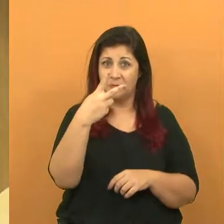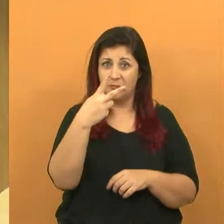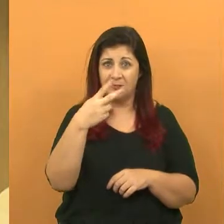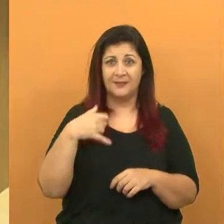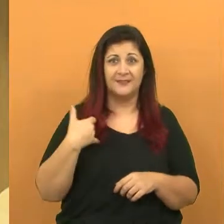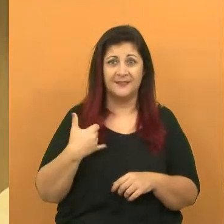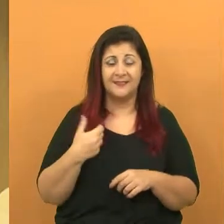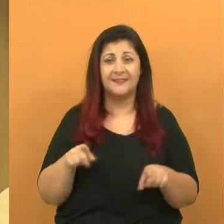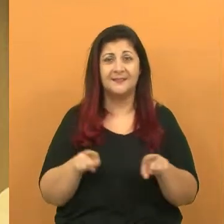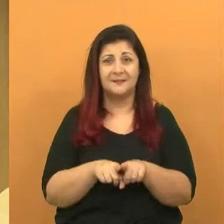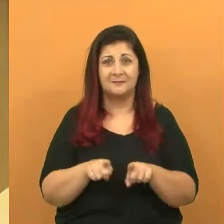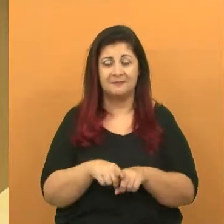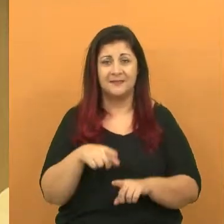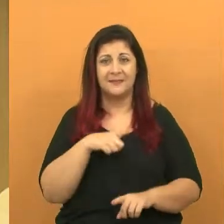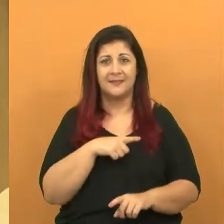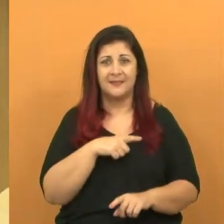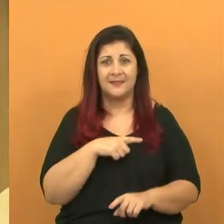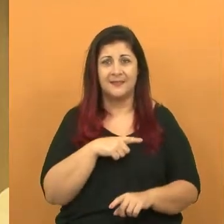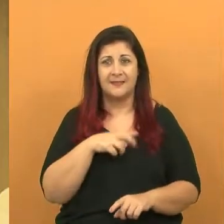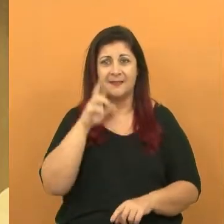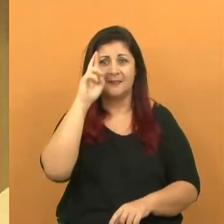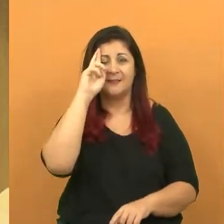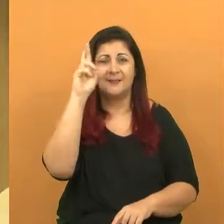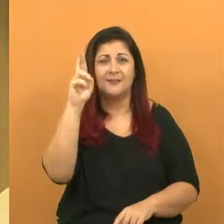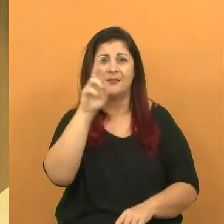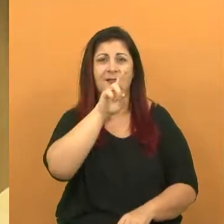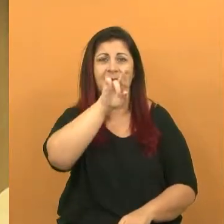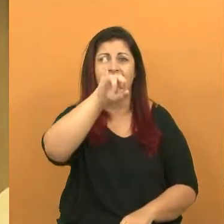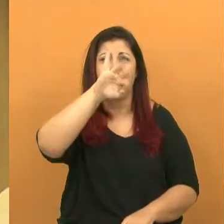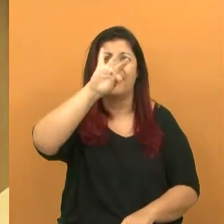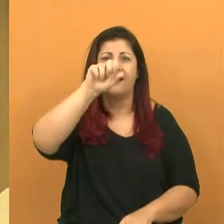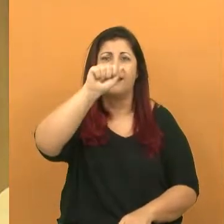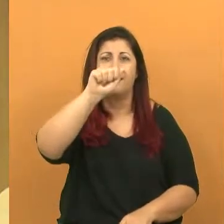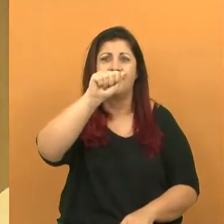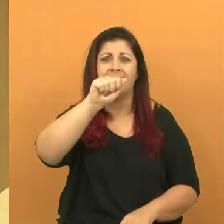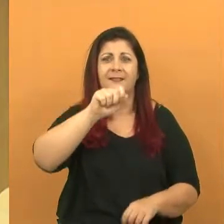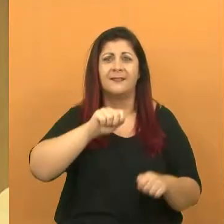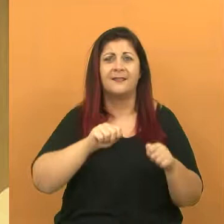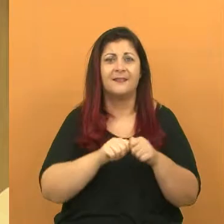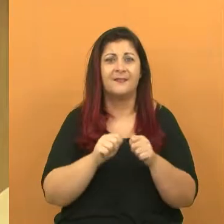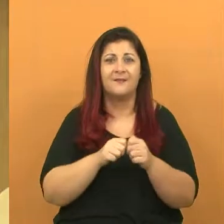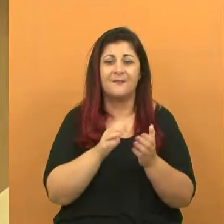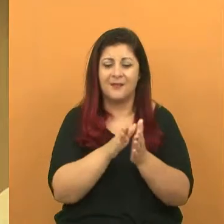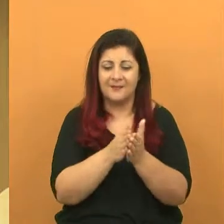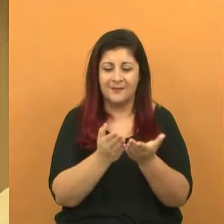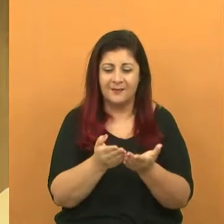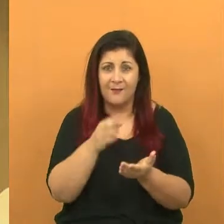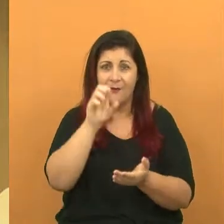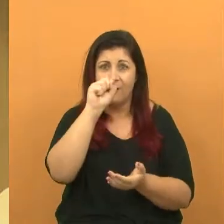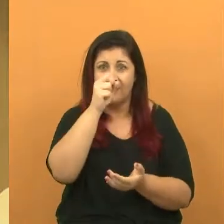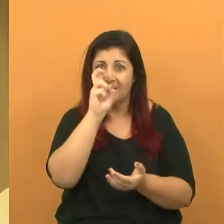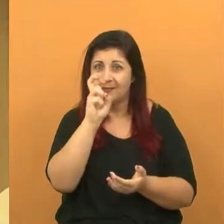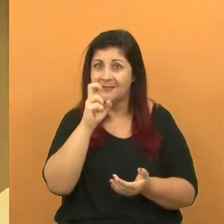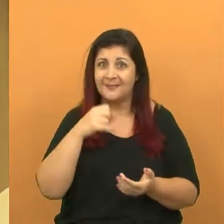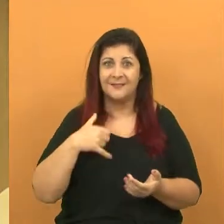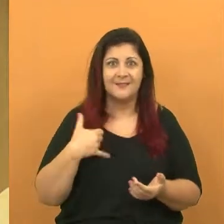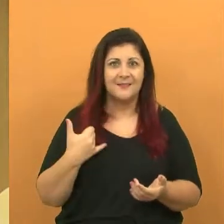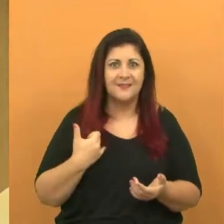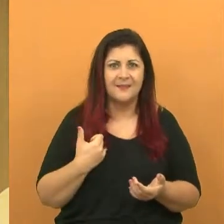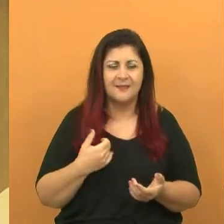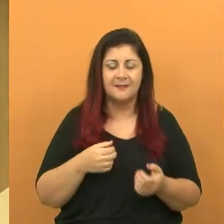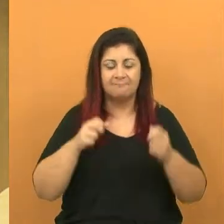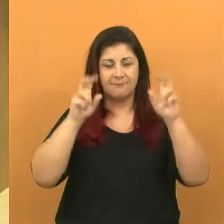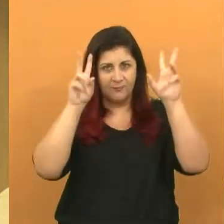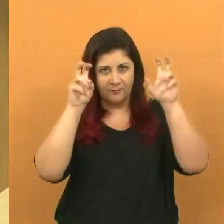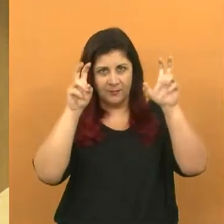escritora, a Dona Rita, com 85 anos, que esses dias lançou um livro também falando da terceira idade. O que é ser